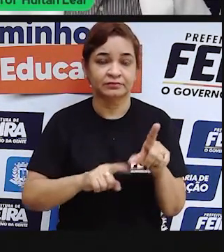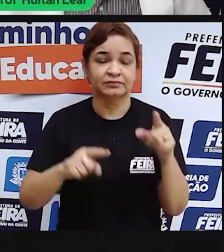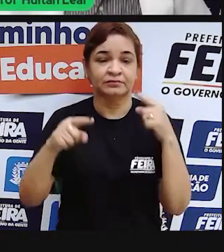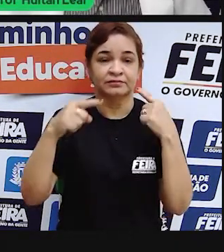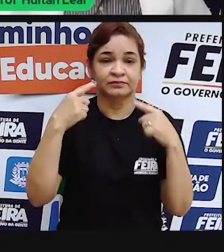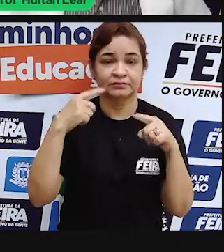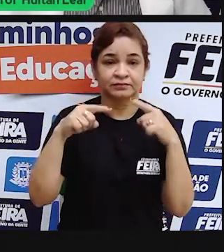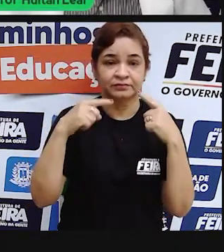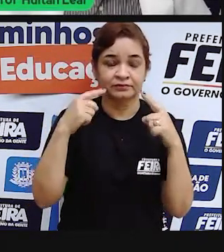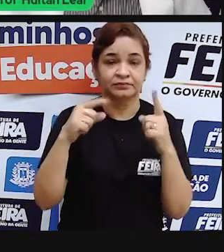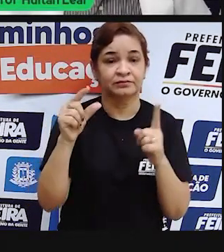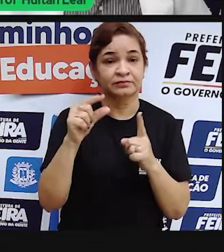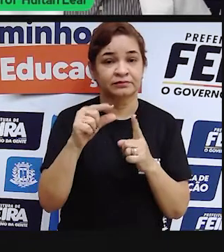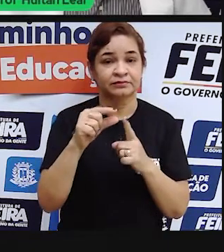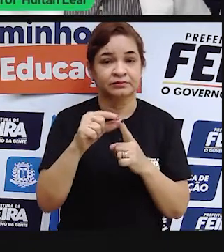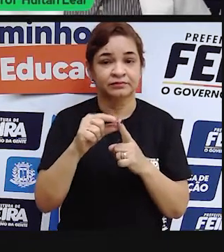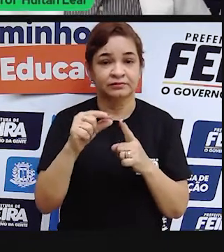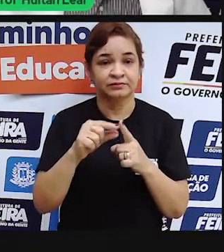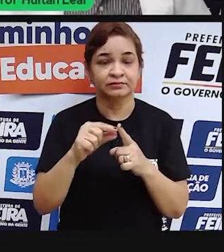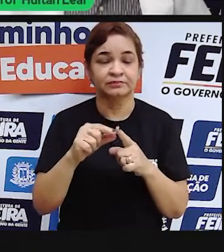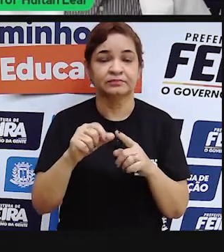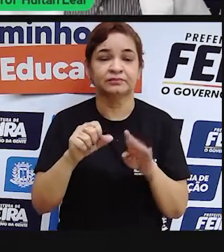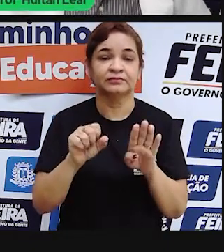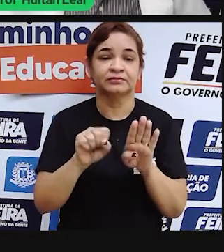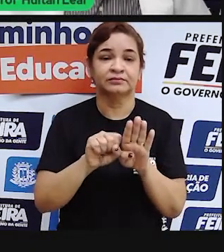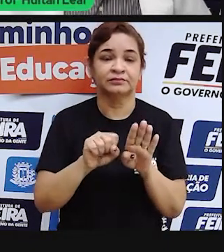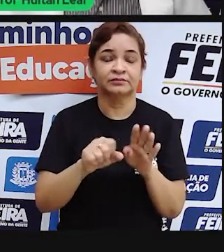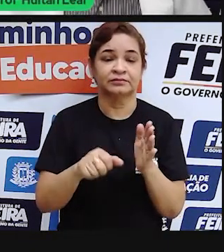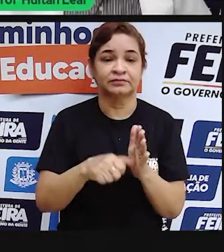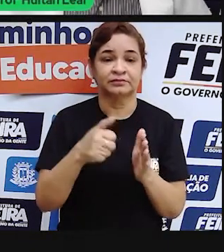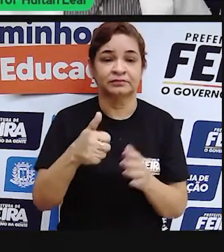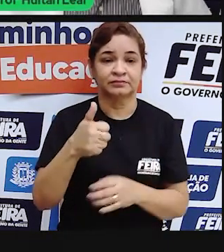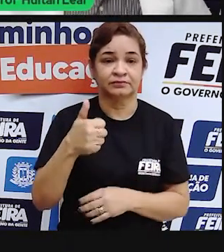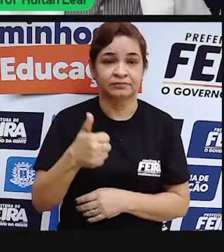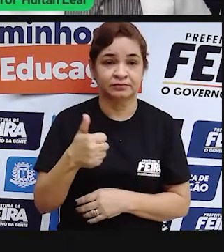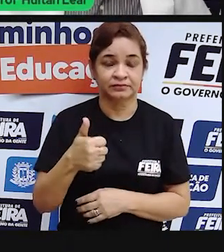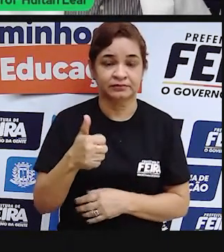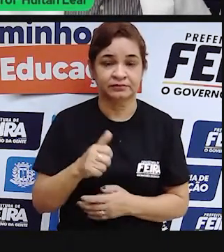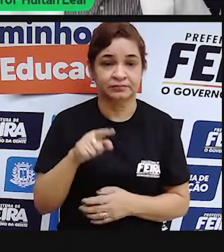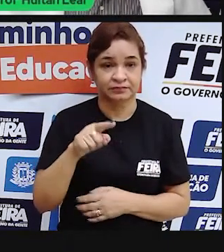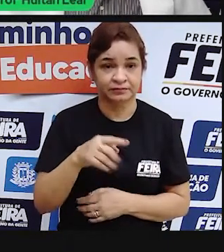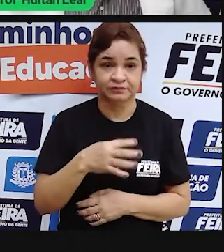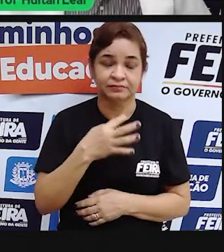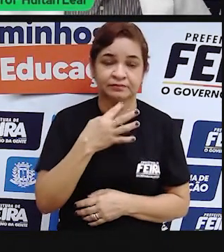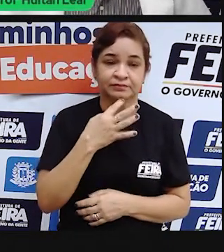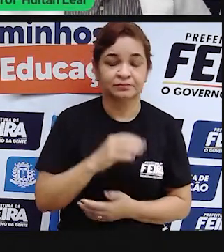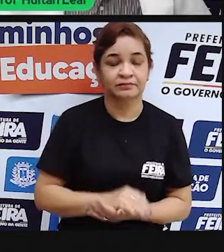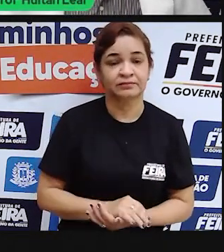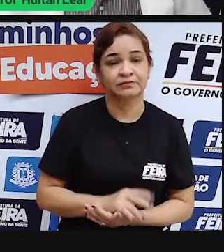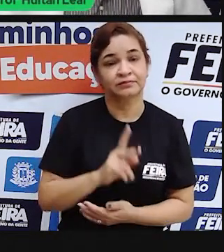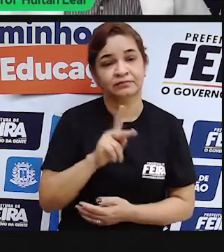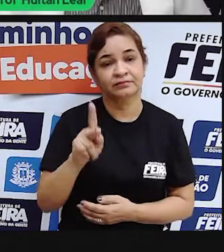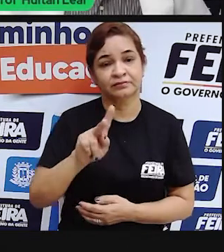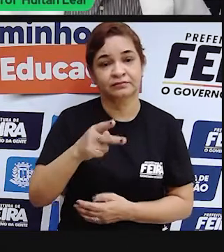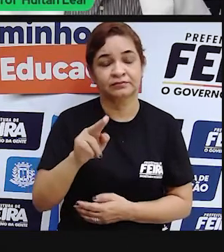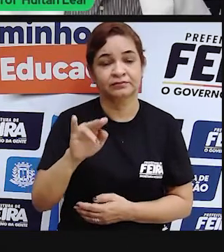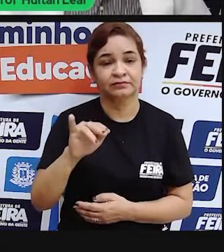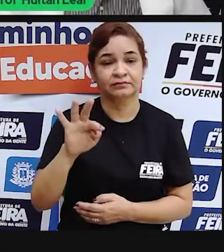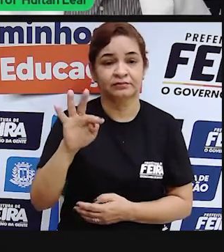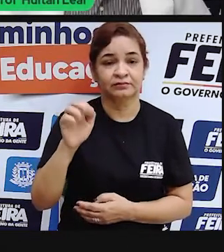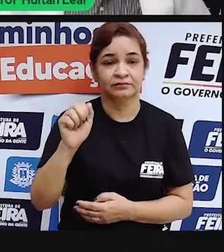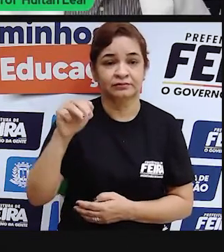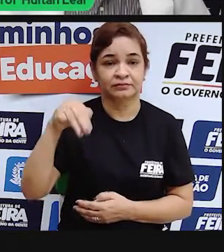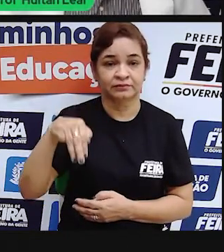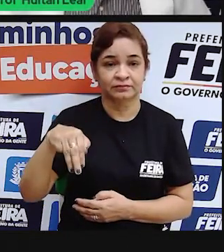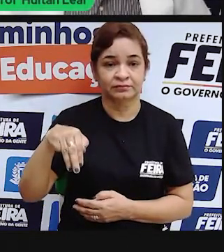palavra e música, substantivo, parte 1. Você já me conhece, eu sou o professor Itan, eu sou uma